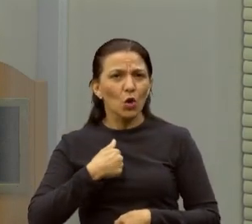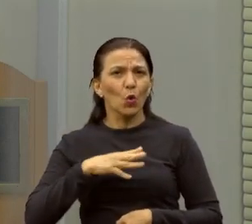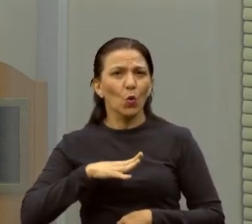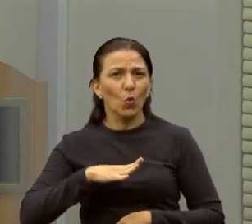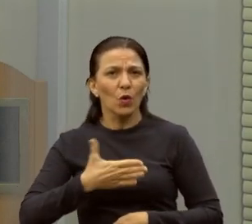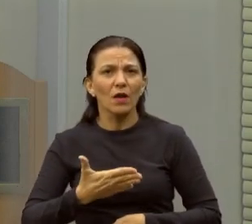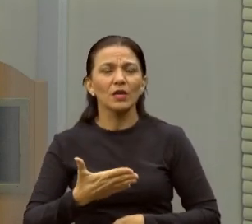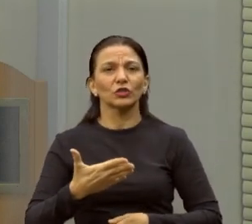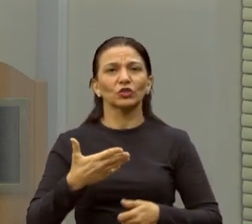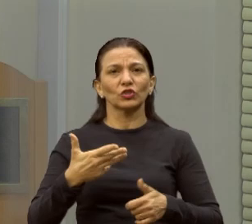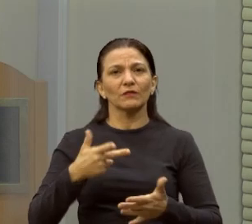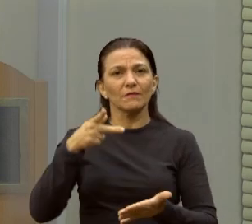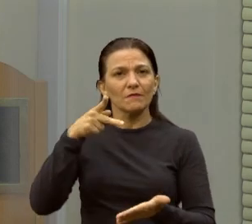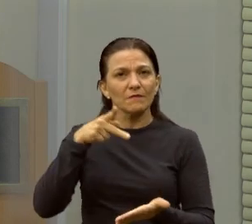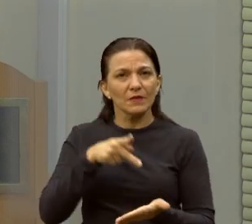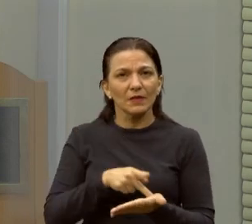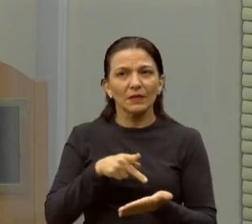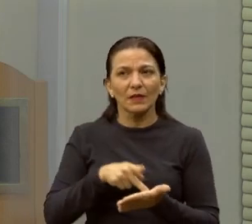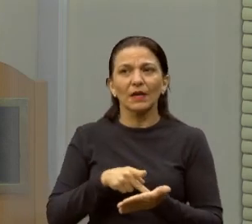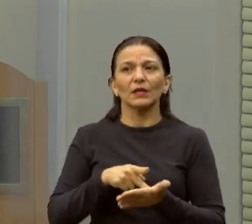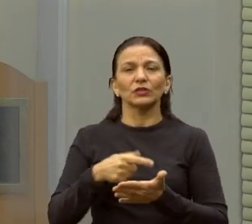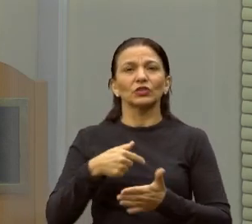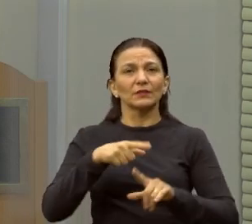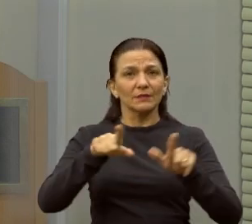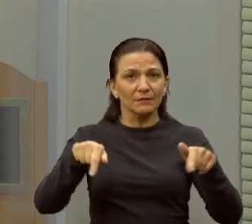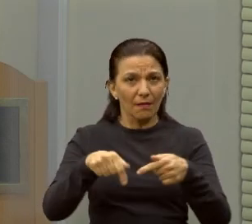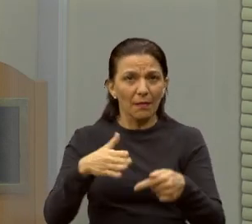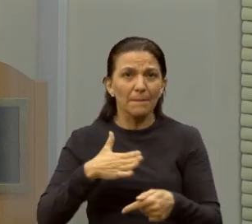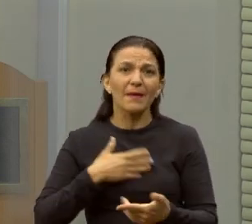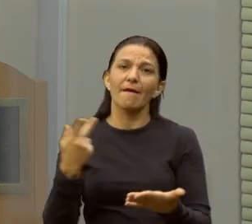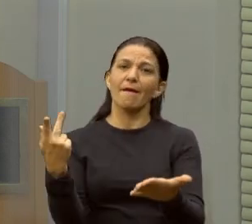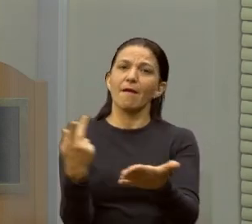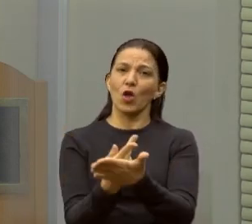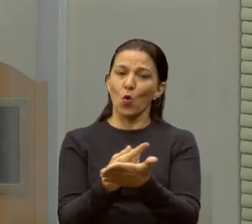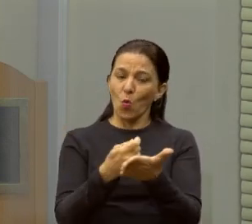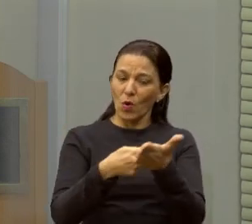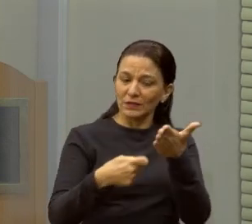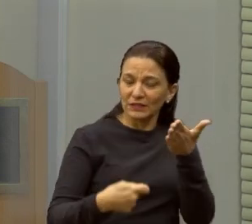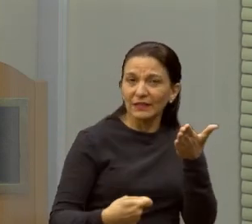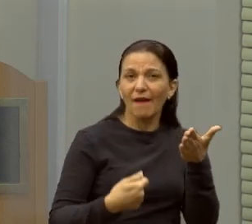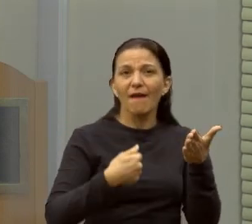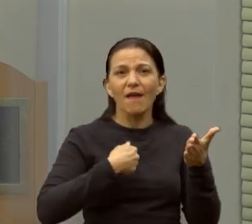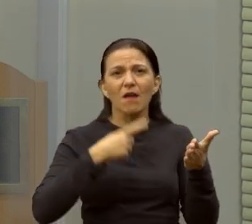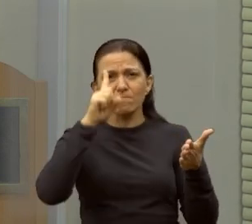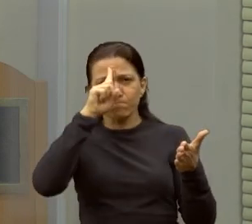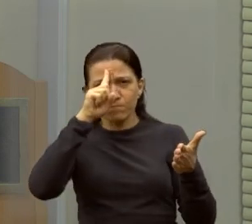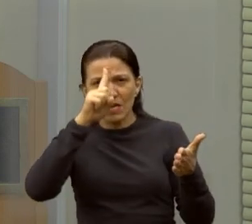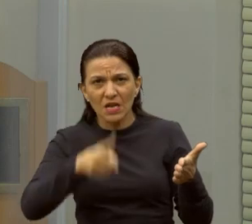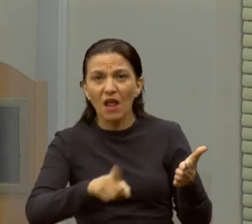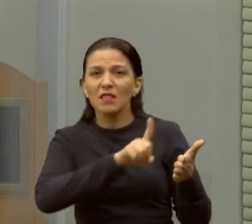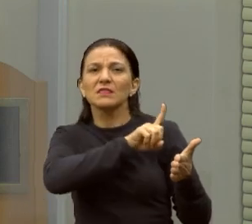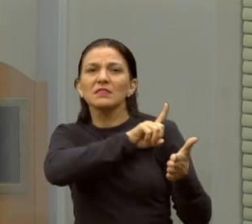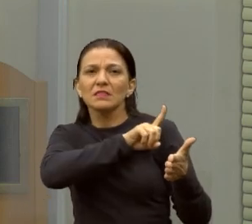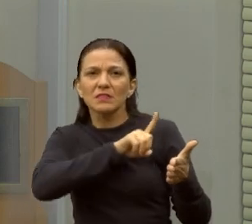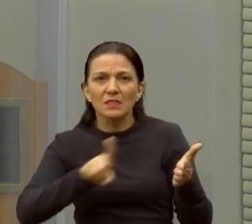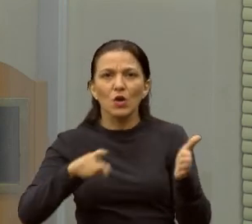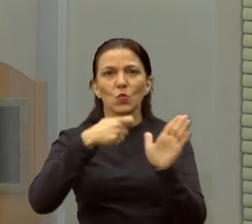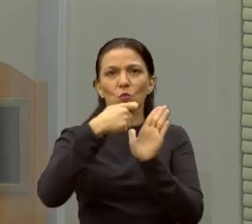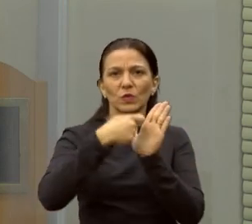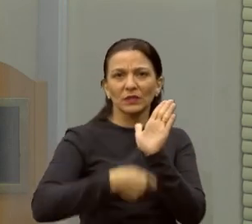faltam eu assumo o erro do meu gabinete de assinar algo que eu tinha falado verbalmente